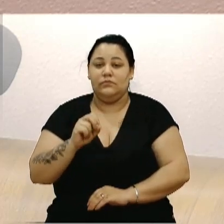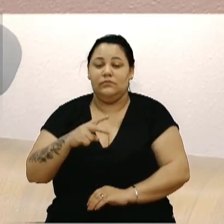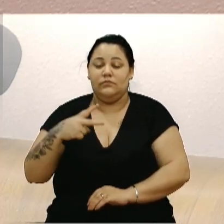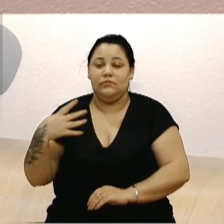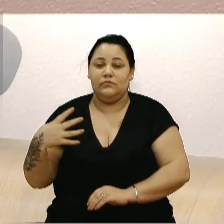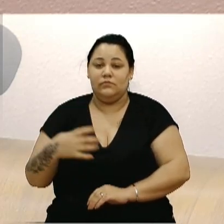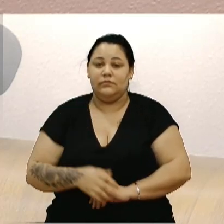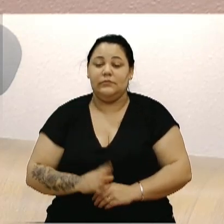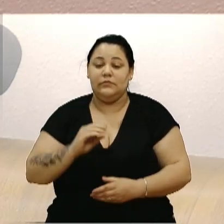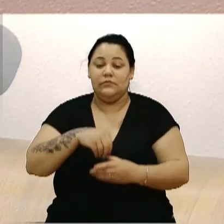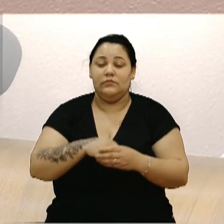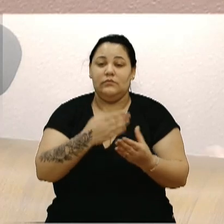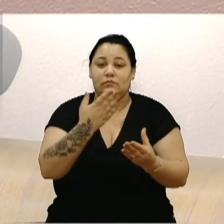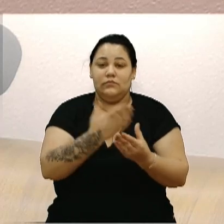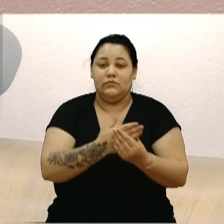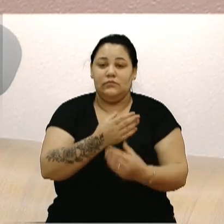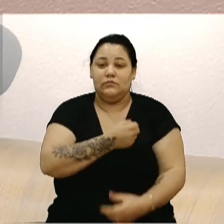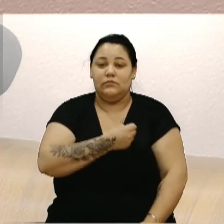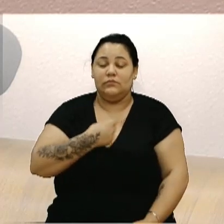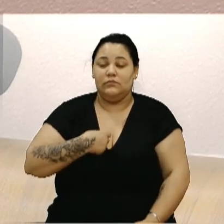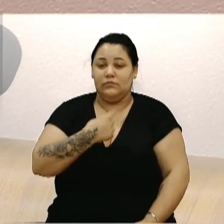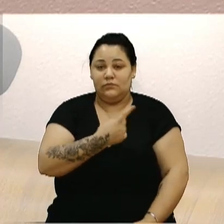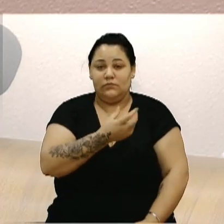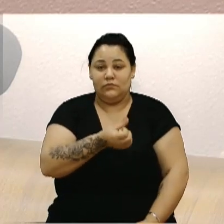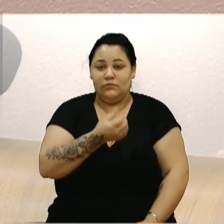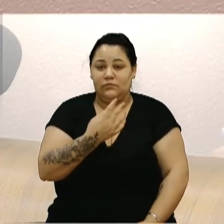127/2024, contido no processo número